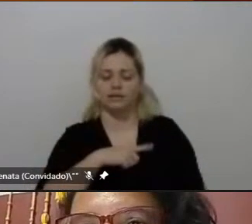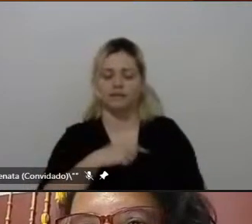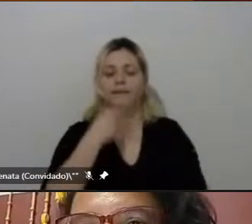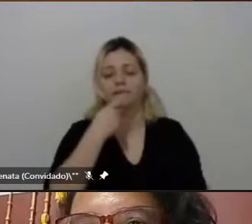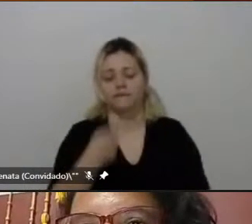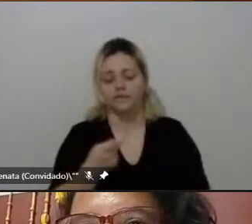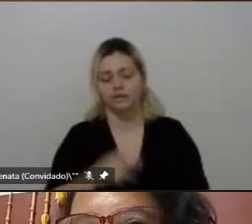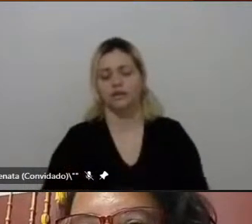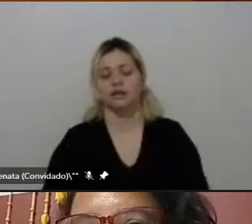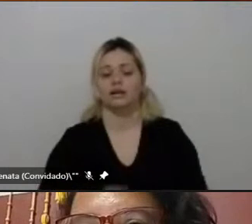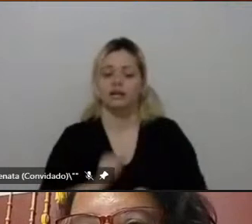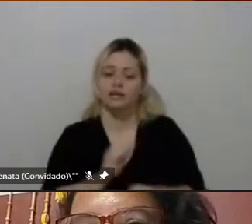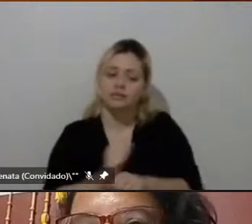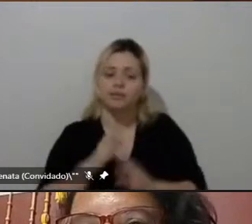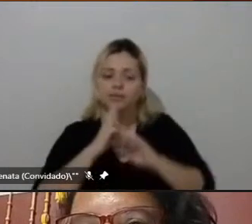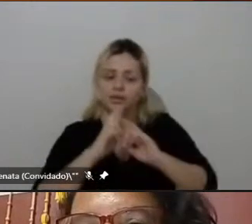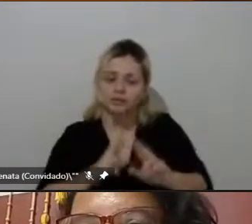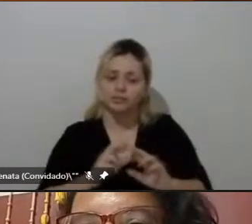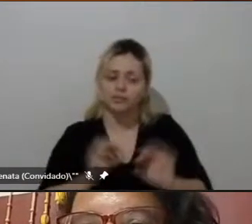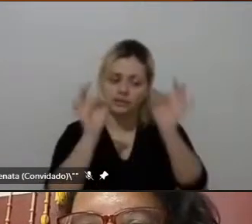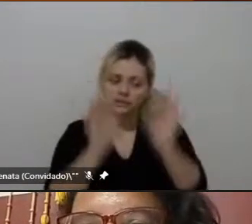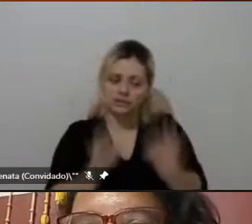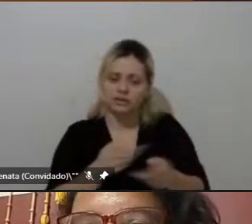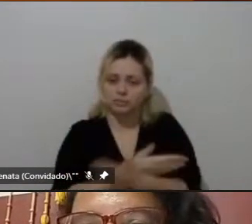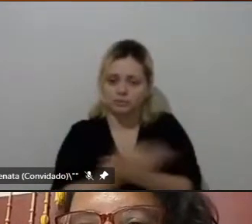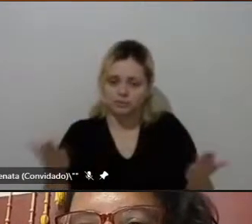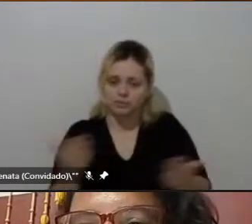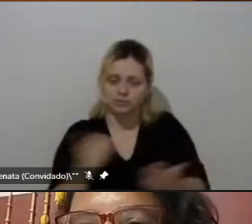respondido de alguma maneira aí as questões.